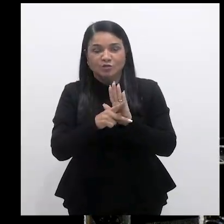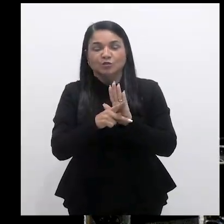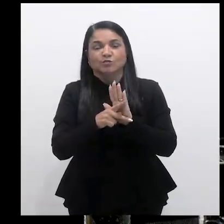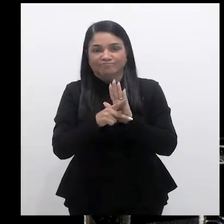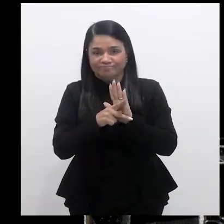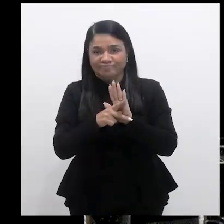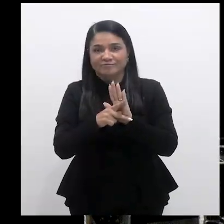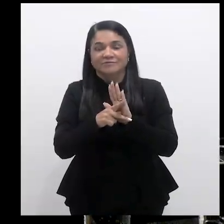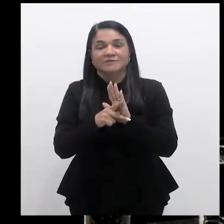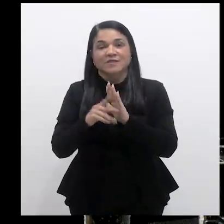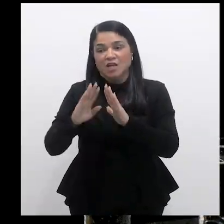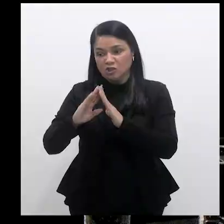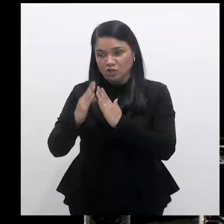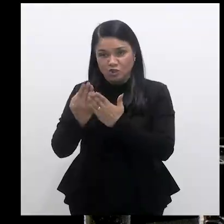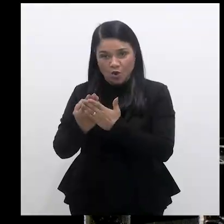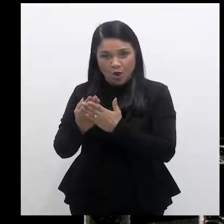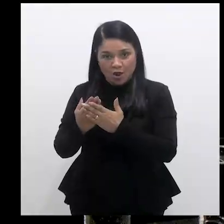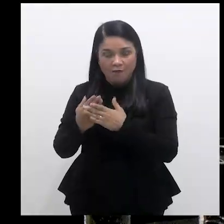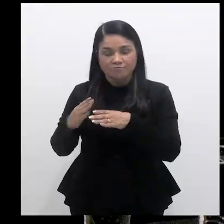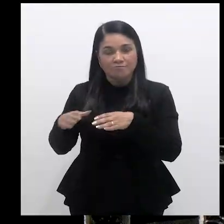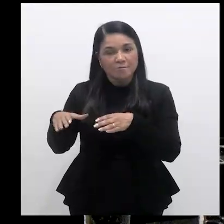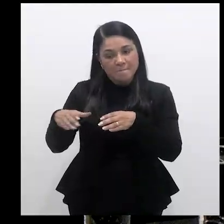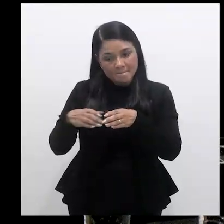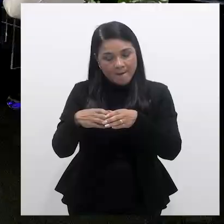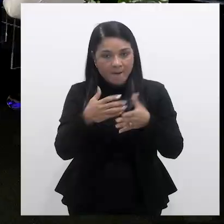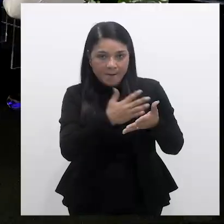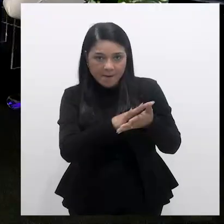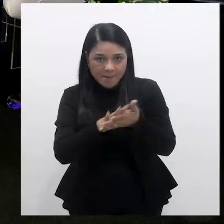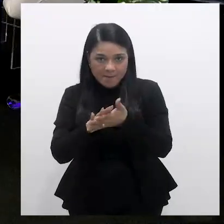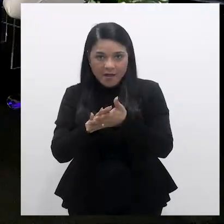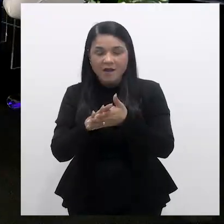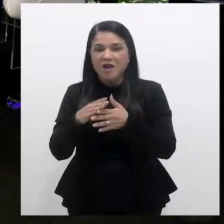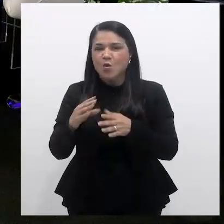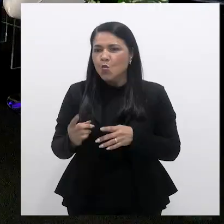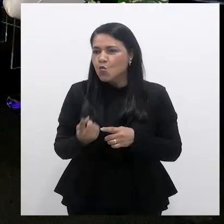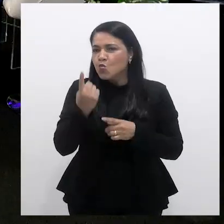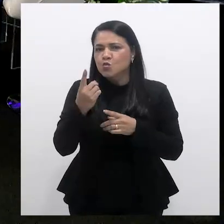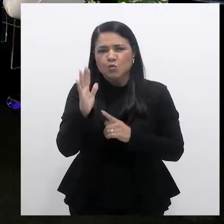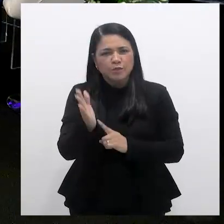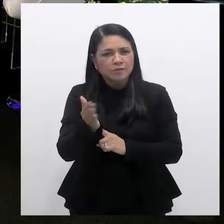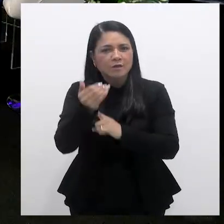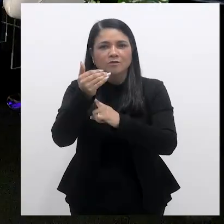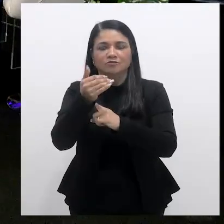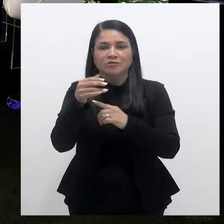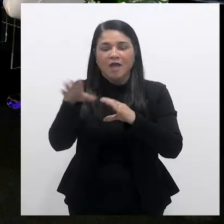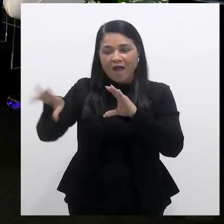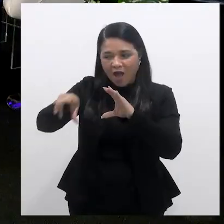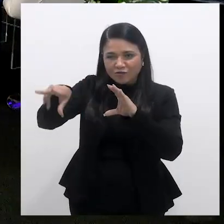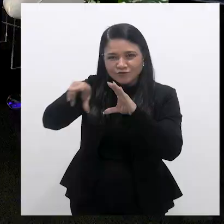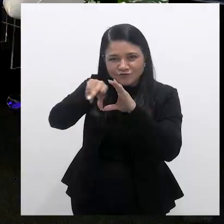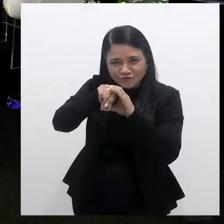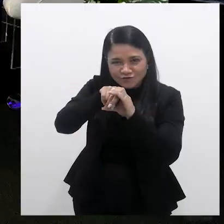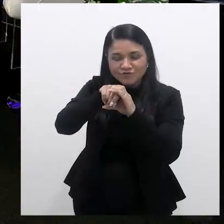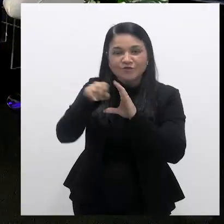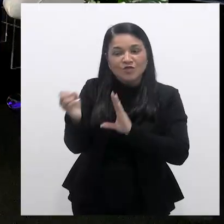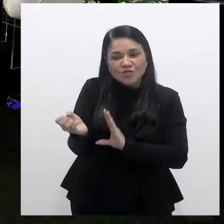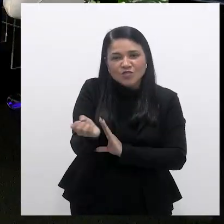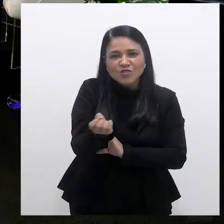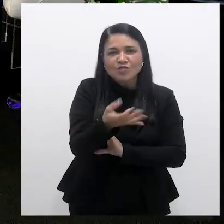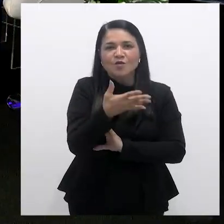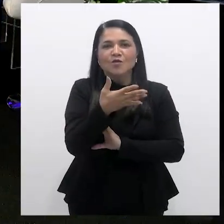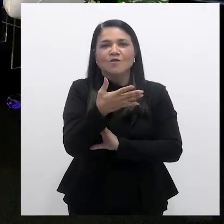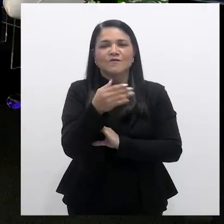5ª edição, mas ele, desde que ele começou, só tem ele trazendo tecnologia, trazendo audiovisual, trazendo